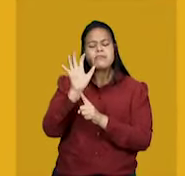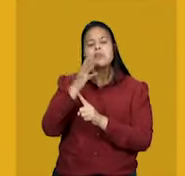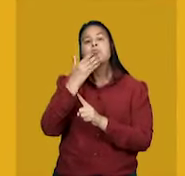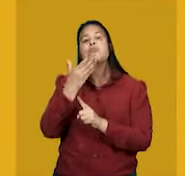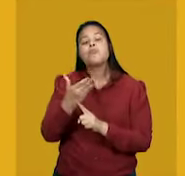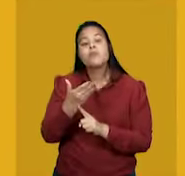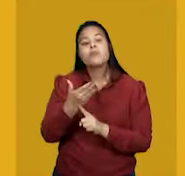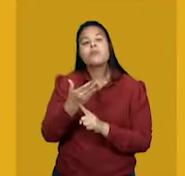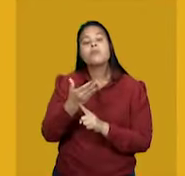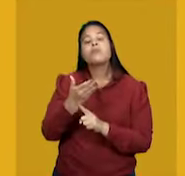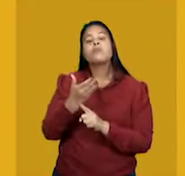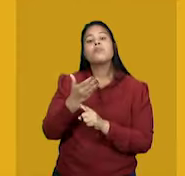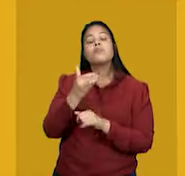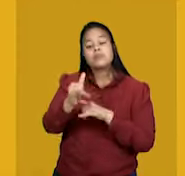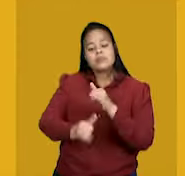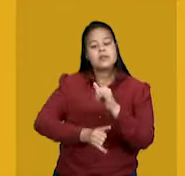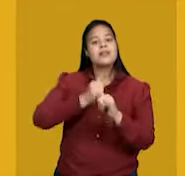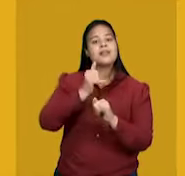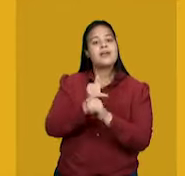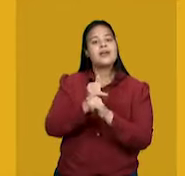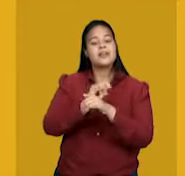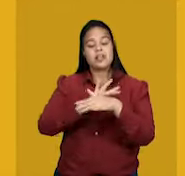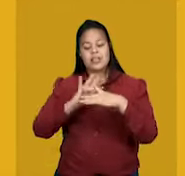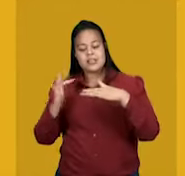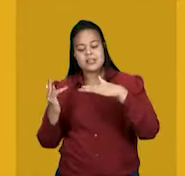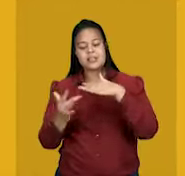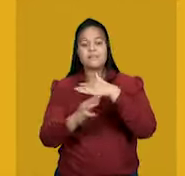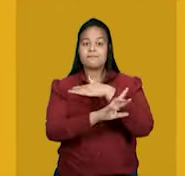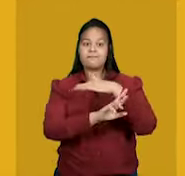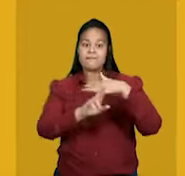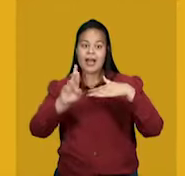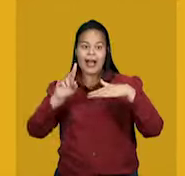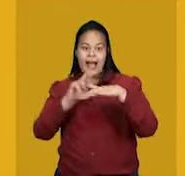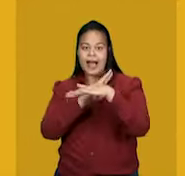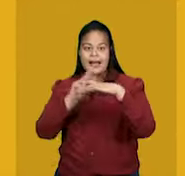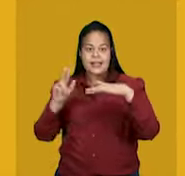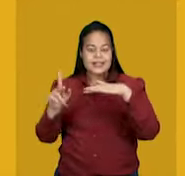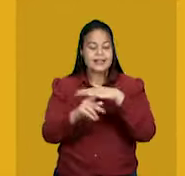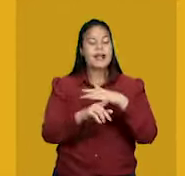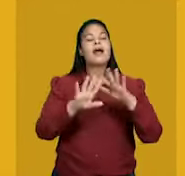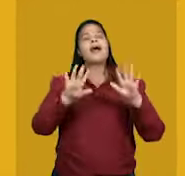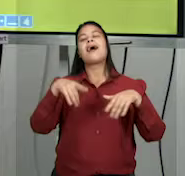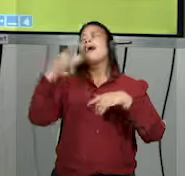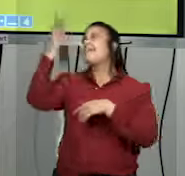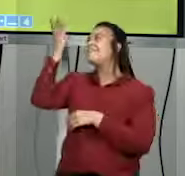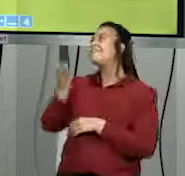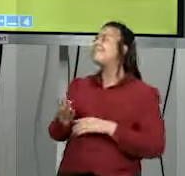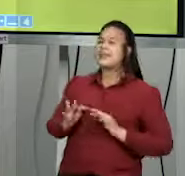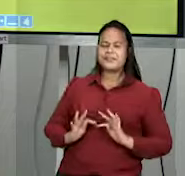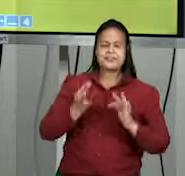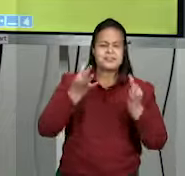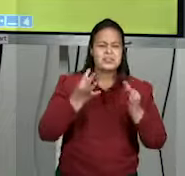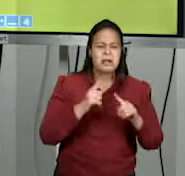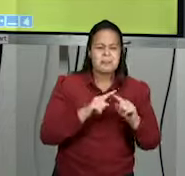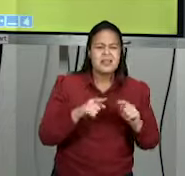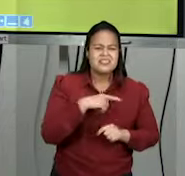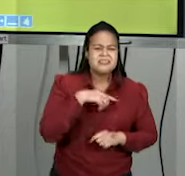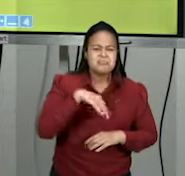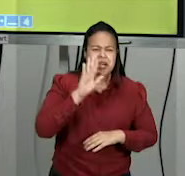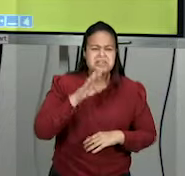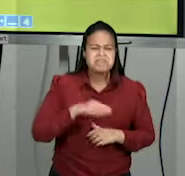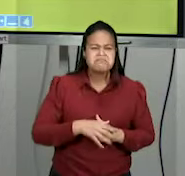à mídia social, e aí você diga, ah, aqui tem tecnologia. Mas será que tem mais alguma